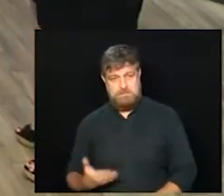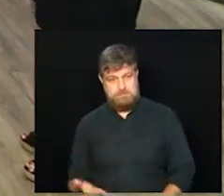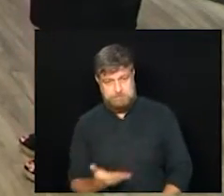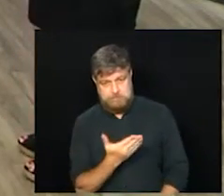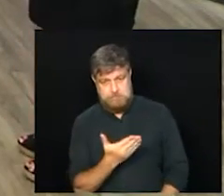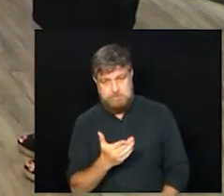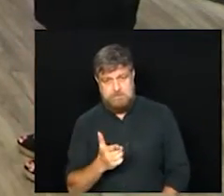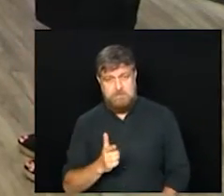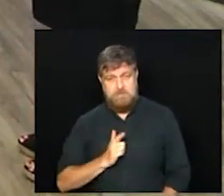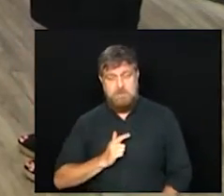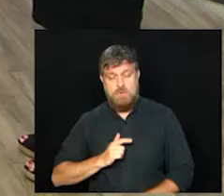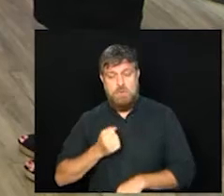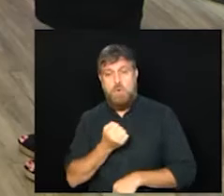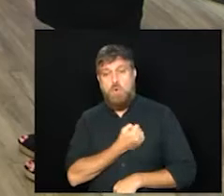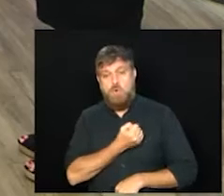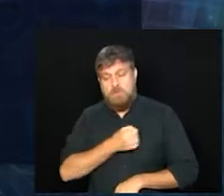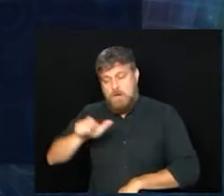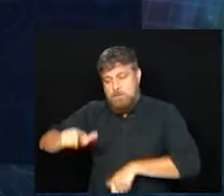região,